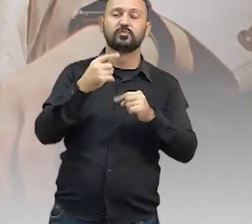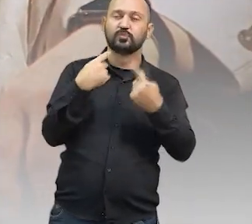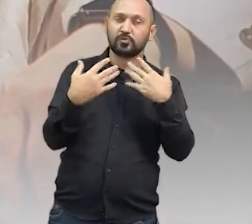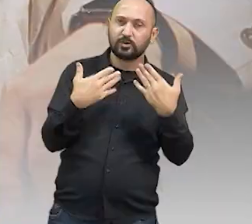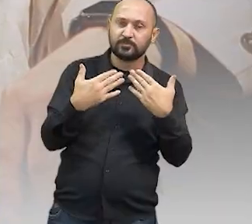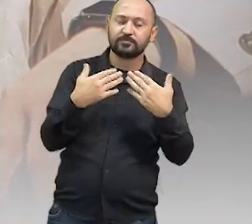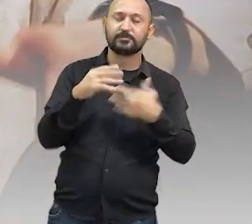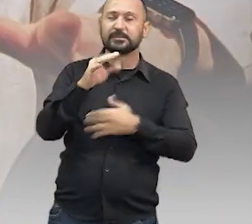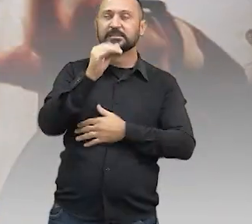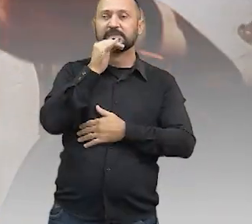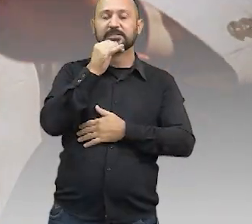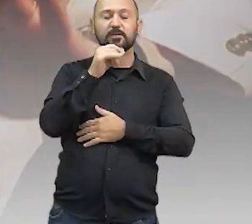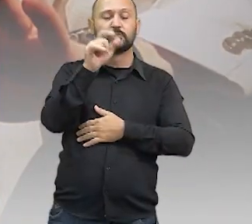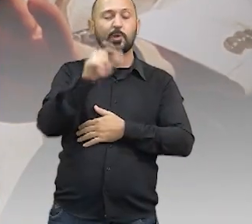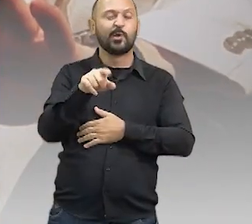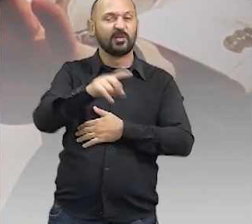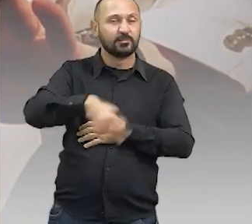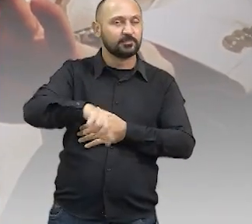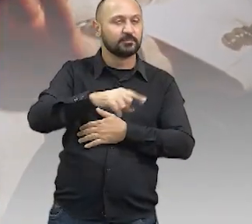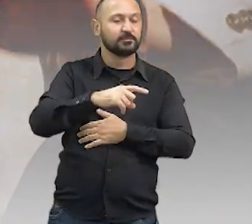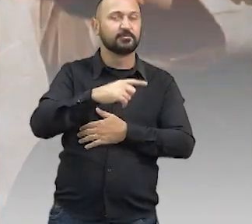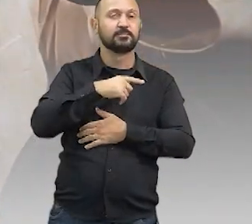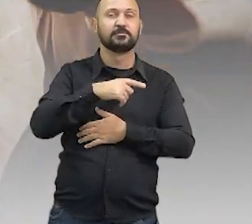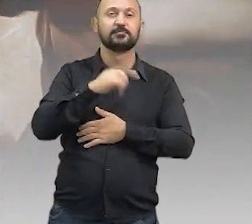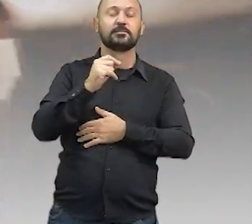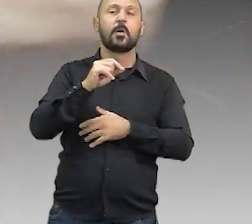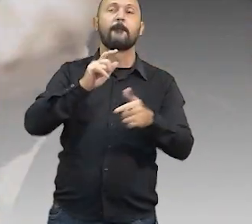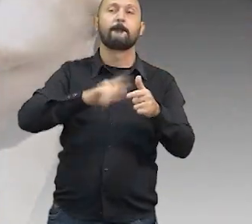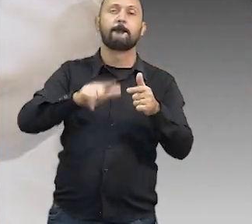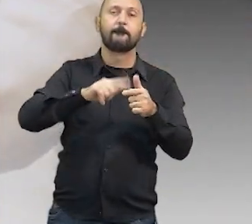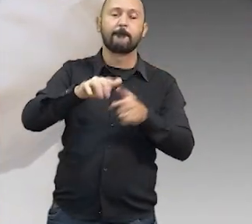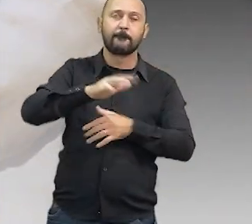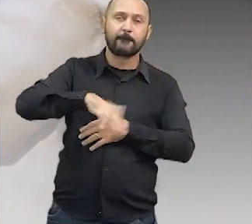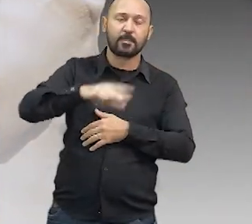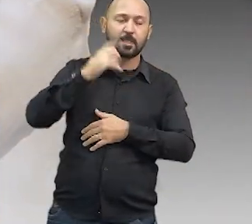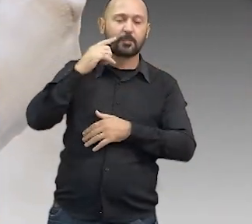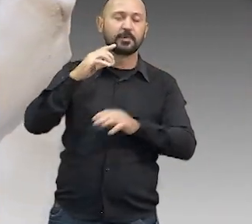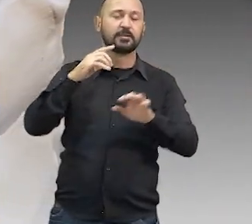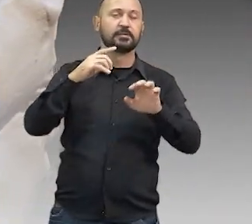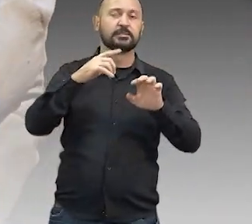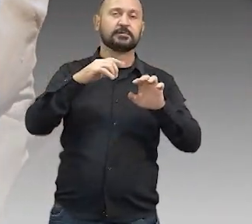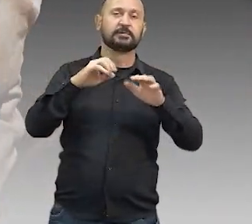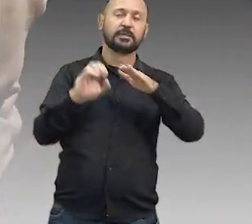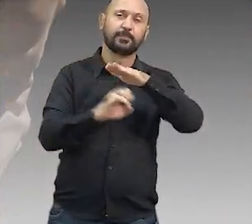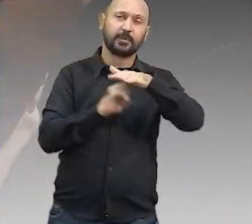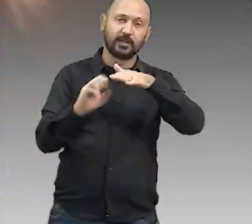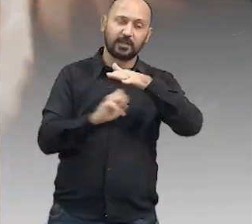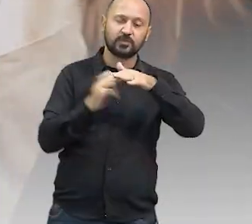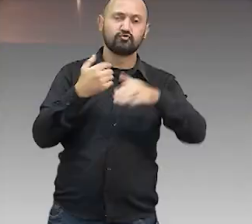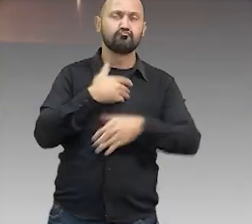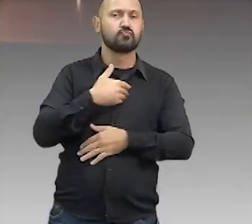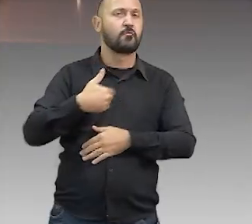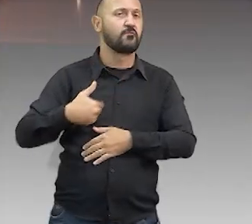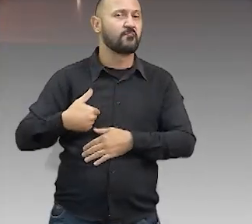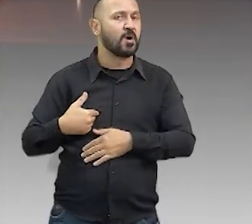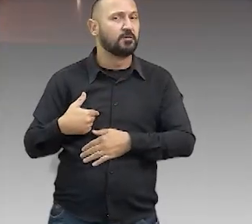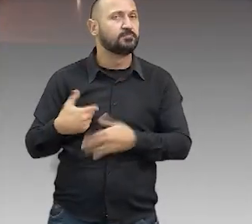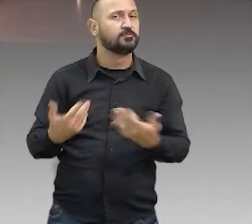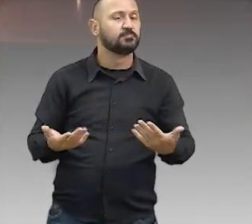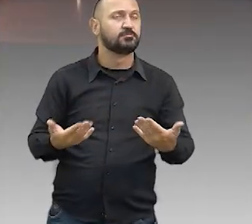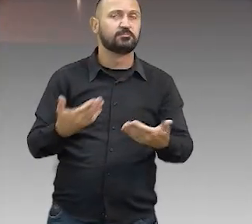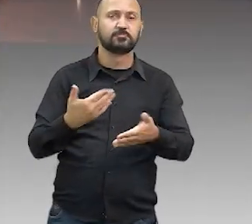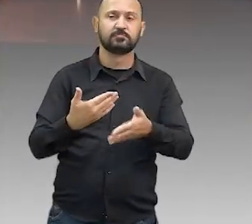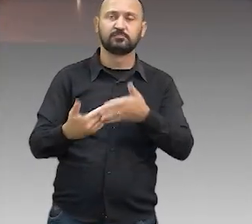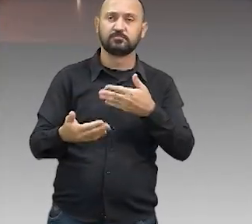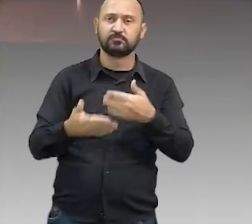não se discute. Mas, por exemplo, você tem um cliente, se tem um problema na empresa dele, ou no governo,